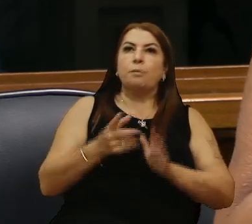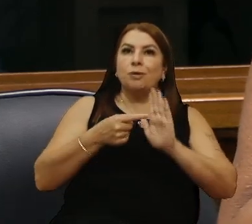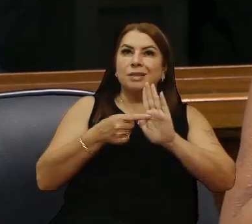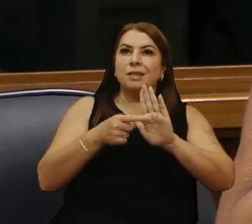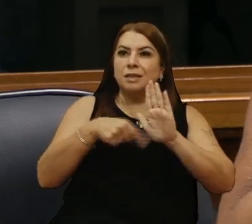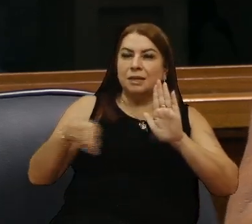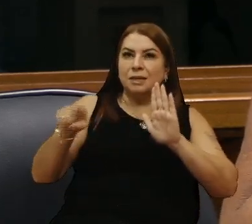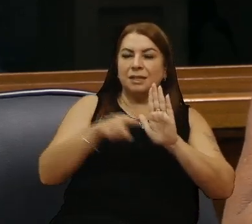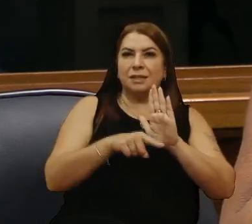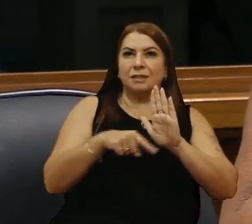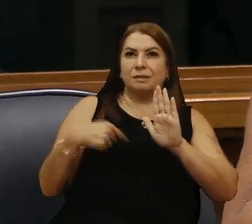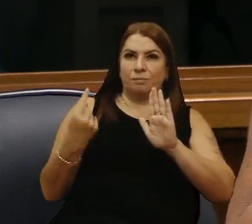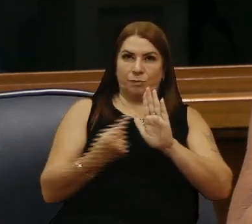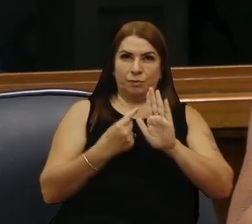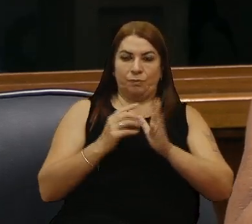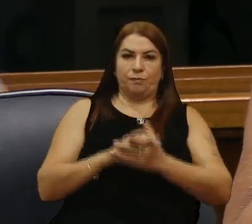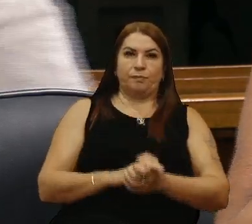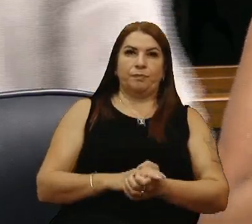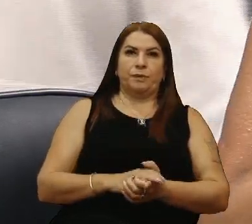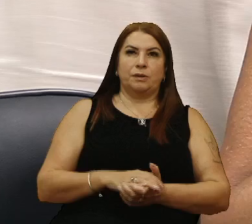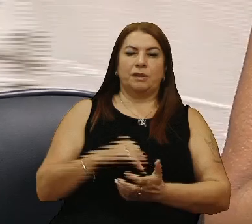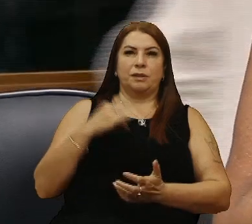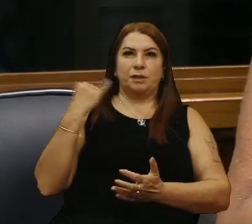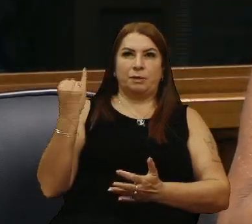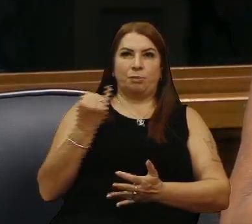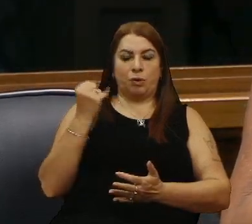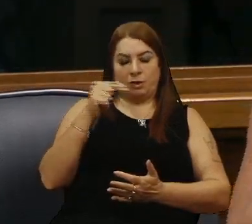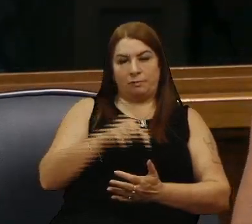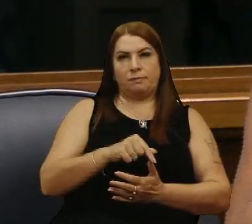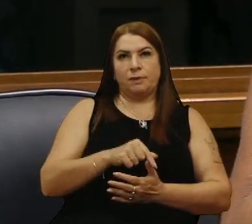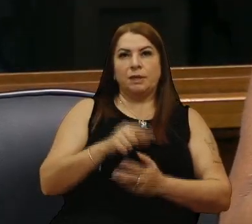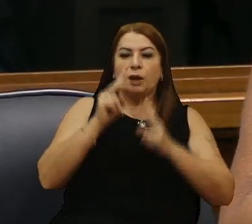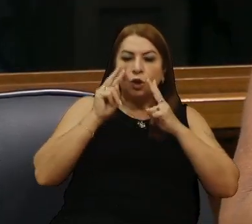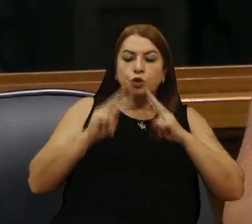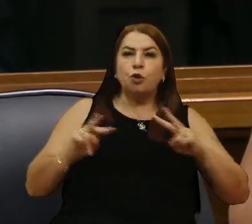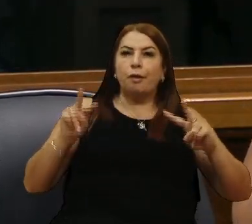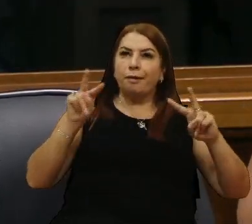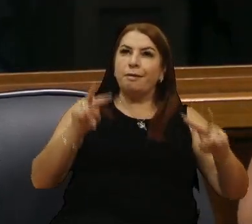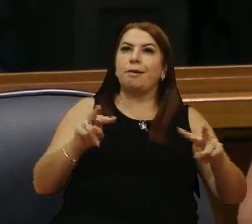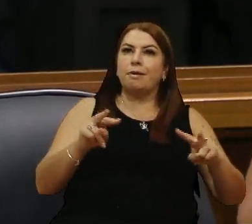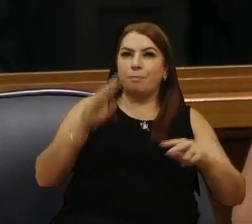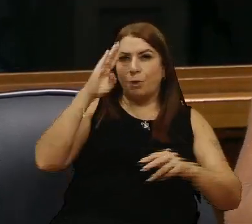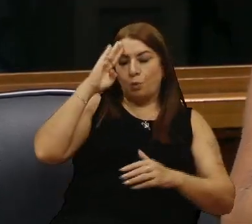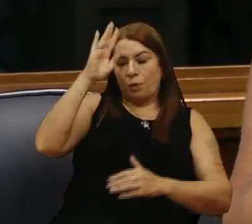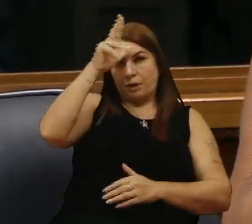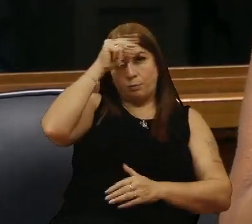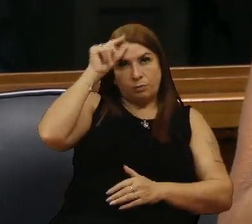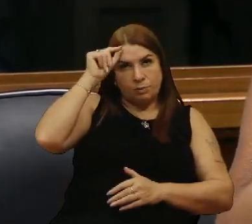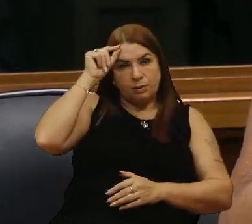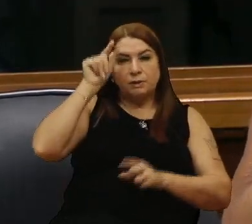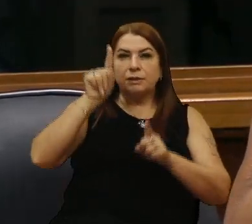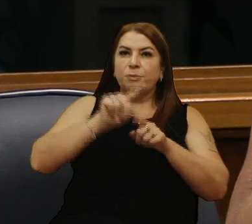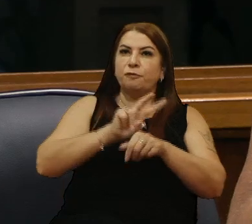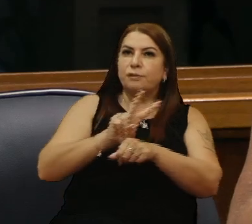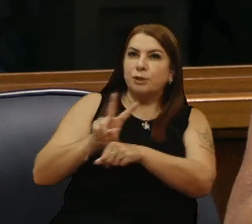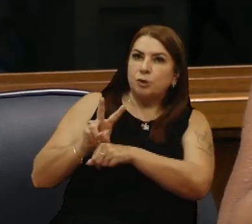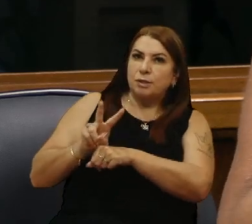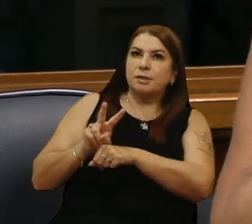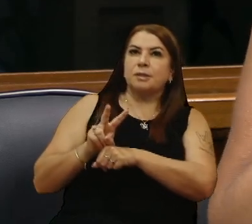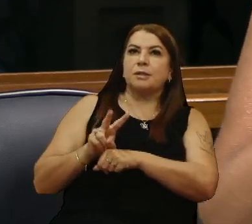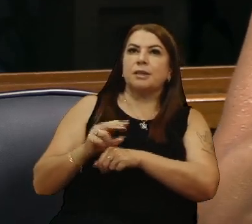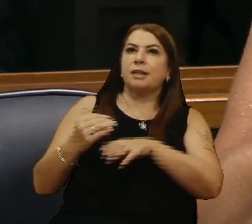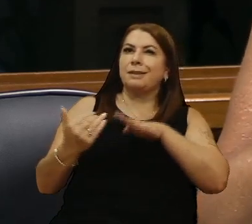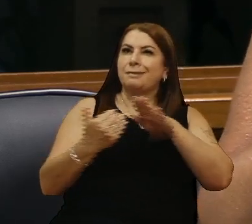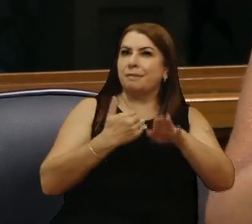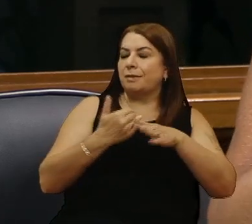aqui para a paróquia, né, acho que é importante esse olhar para a guarda municipal e para a fiscalização de trânsito,